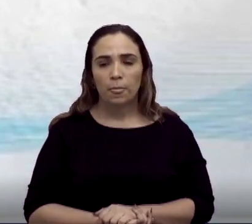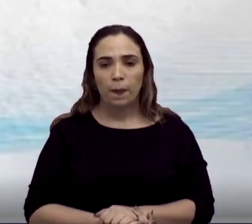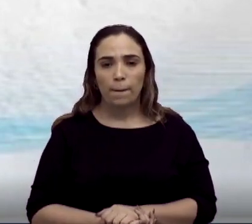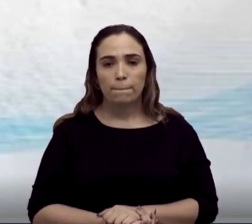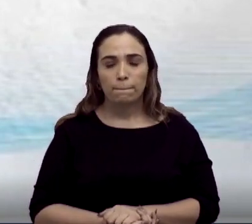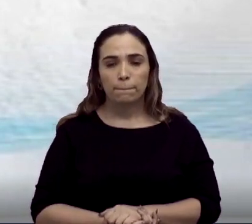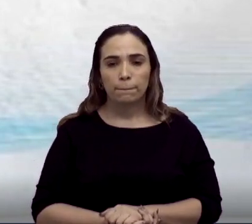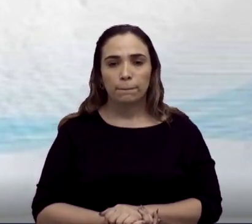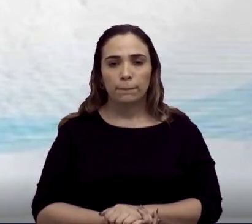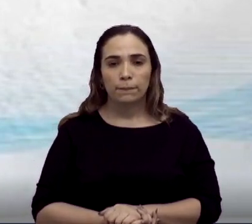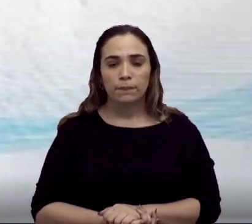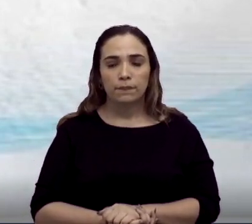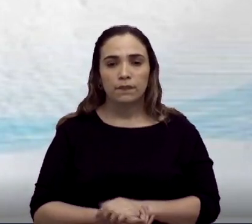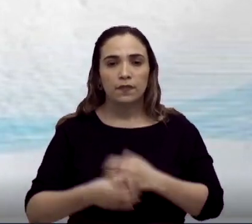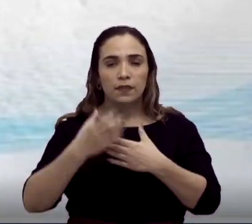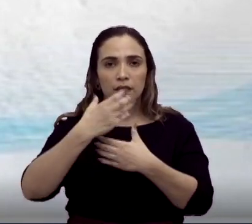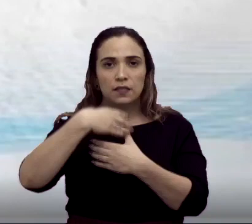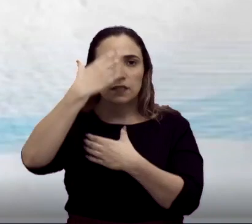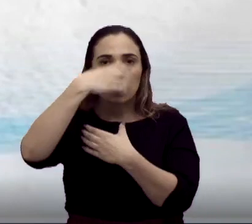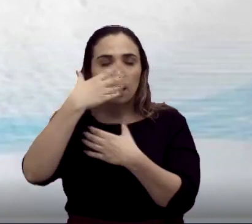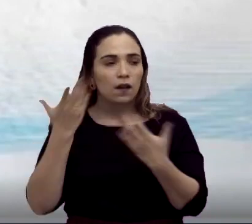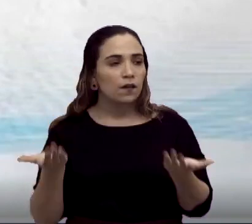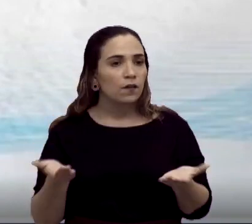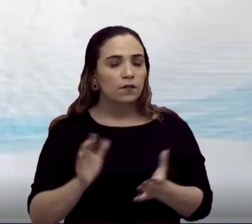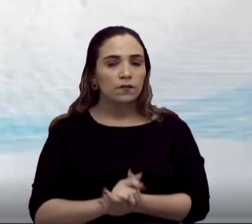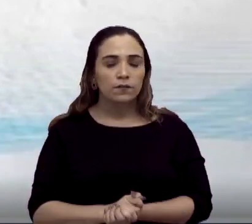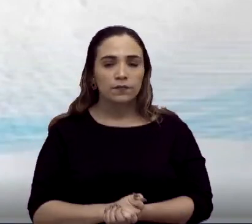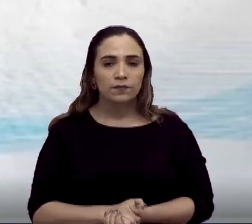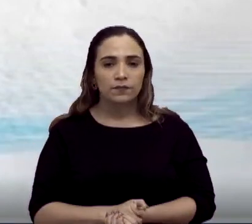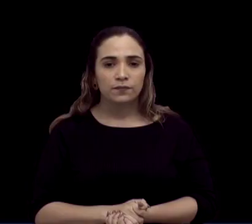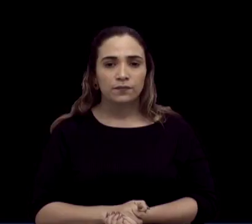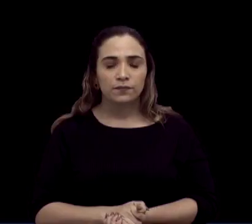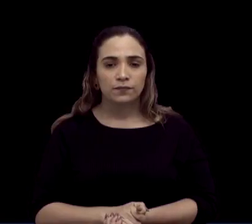Bom, pessoal, cadê o Sávio? O Sávio sumiu, foi? Eu tô aqui!